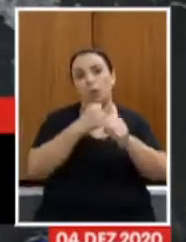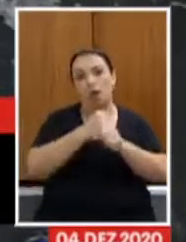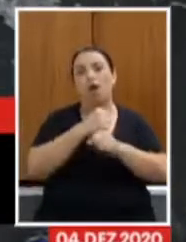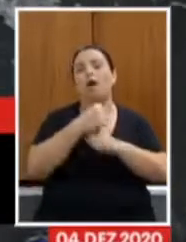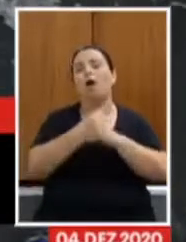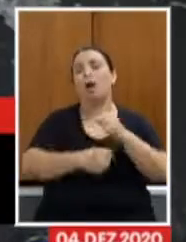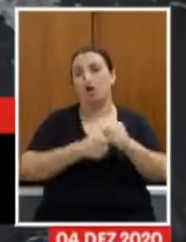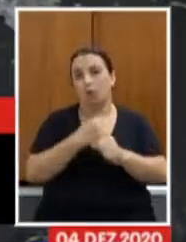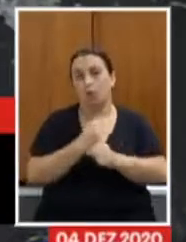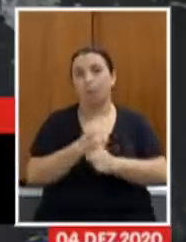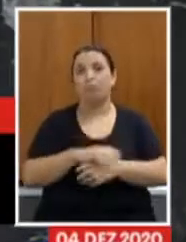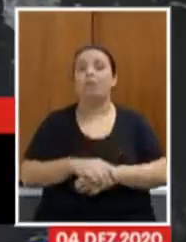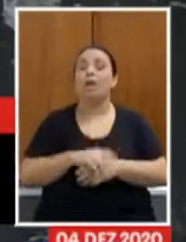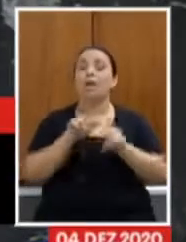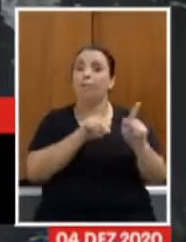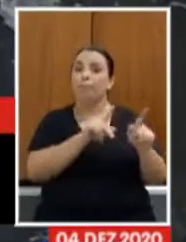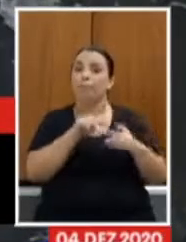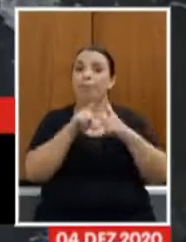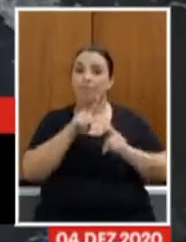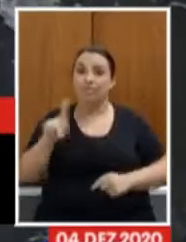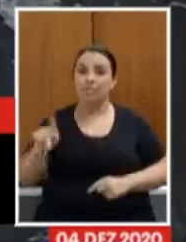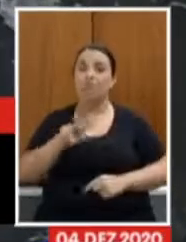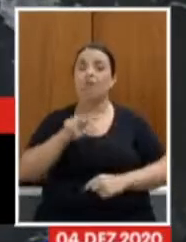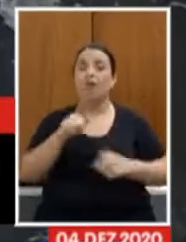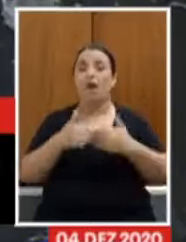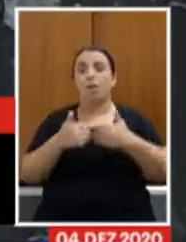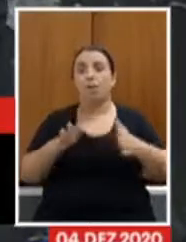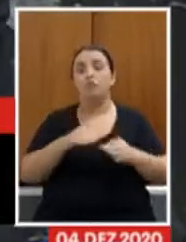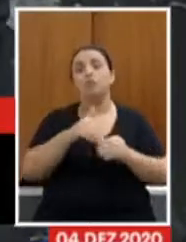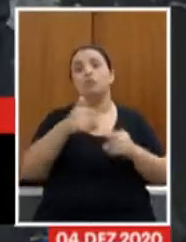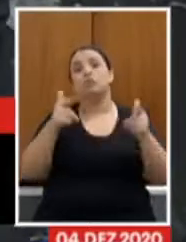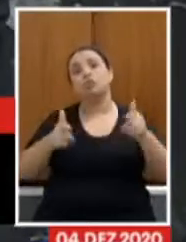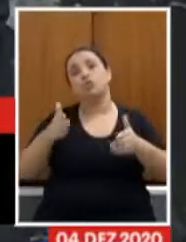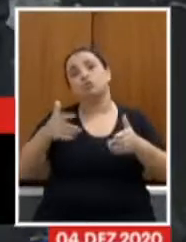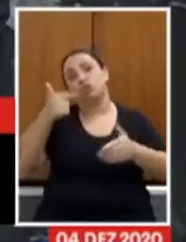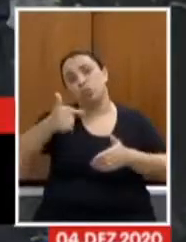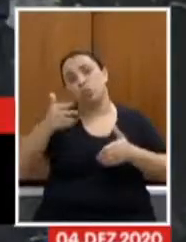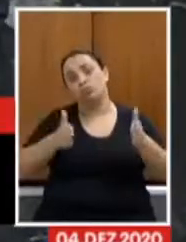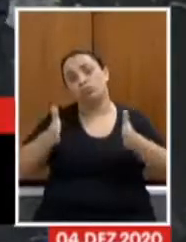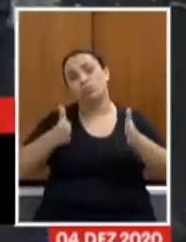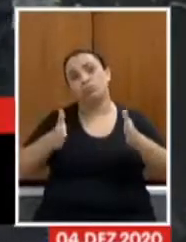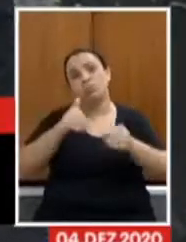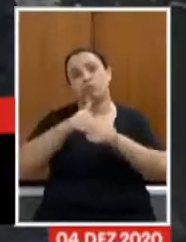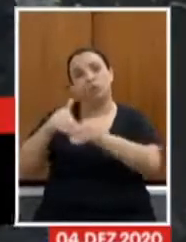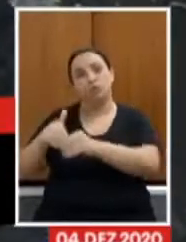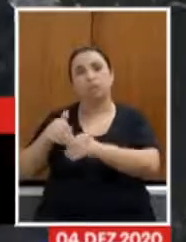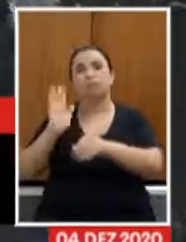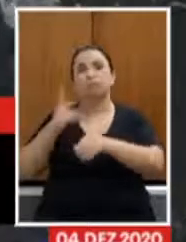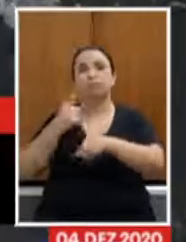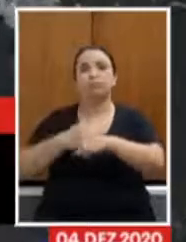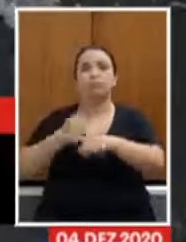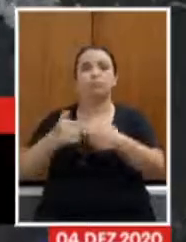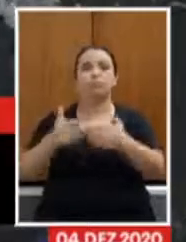A presidência vai proceder à segunda chamada de votação. Em votação.